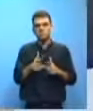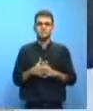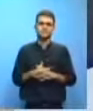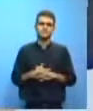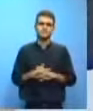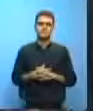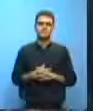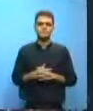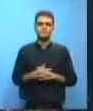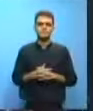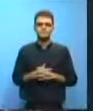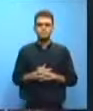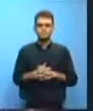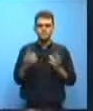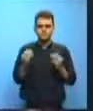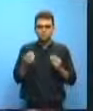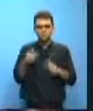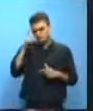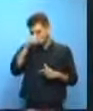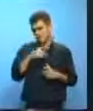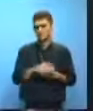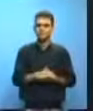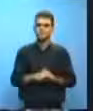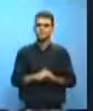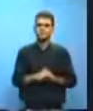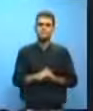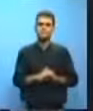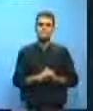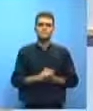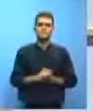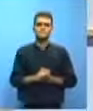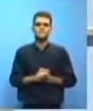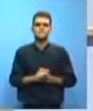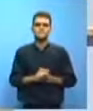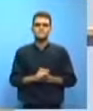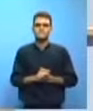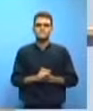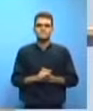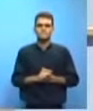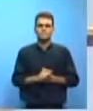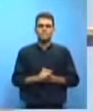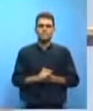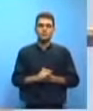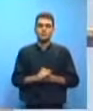Nossa, é tão sério que eu não sei se eu tenho coragem de falar. Ô seu padre, pelo amor de Deus.